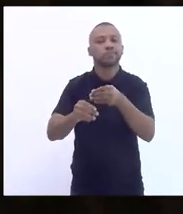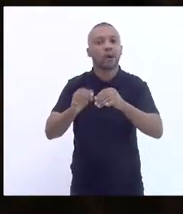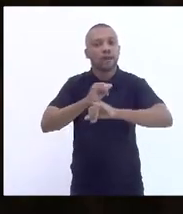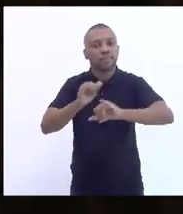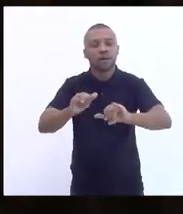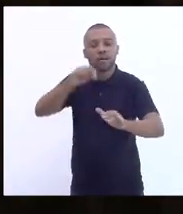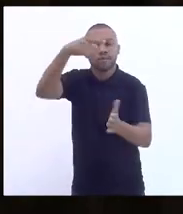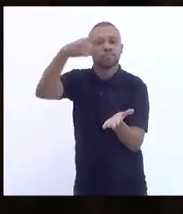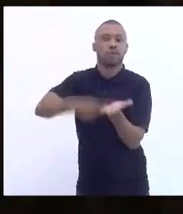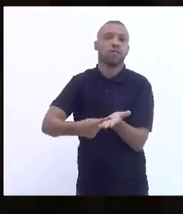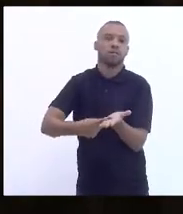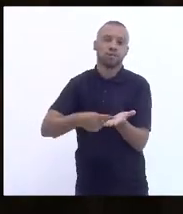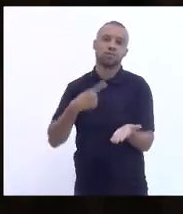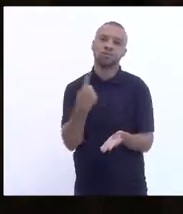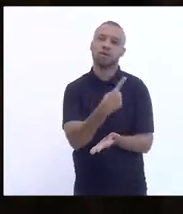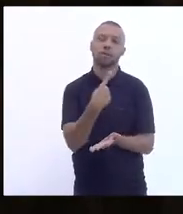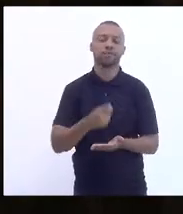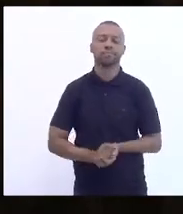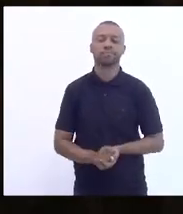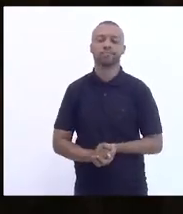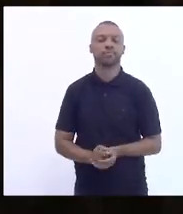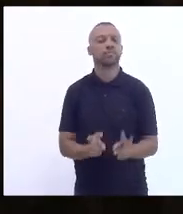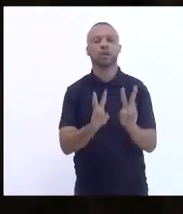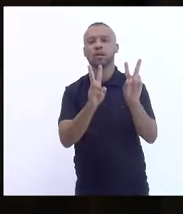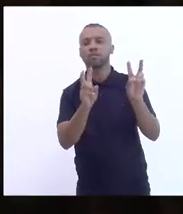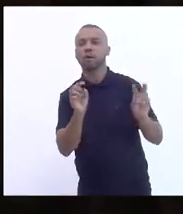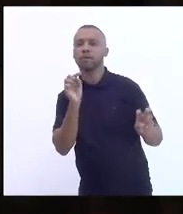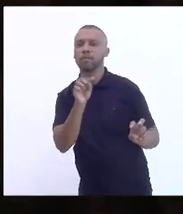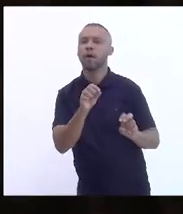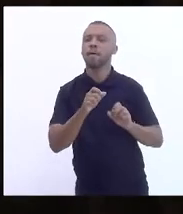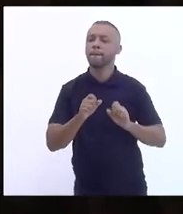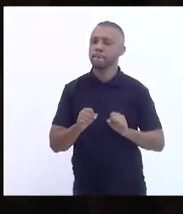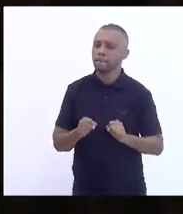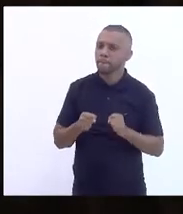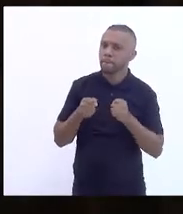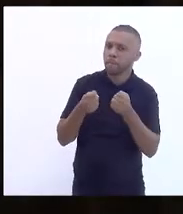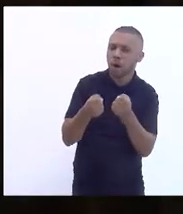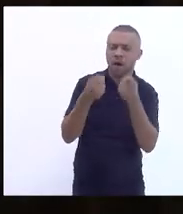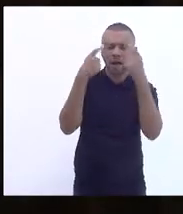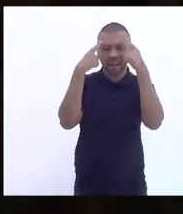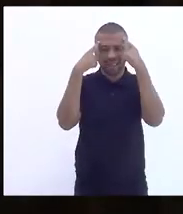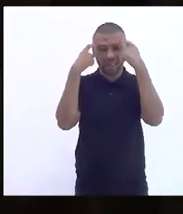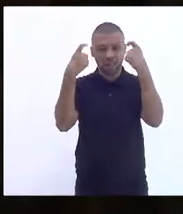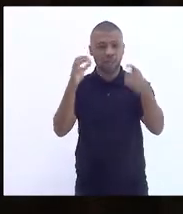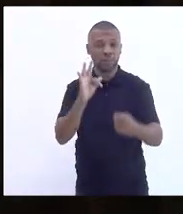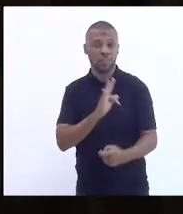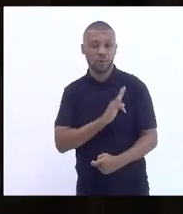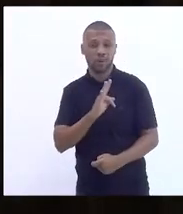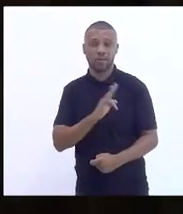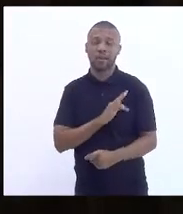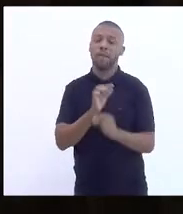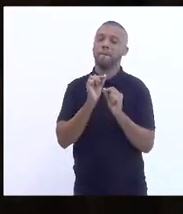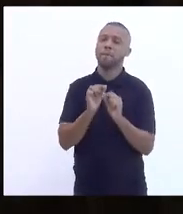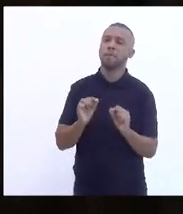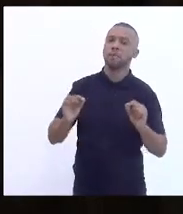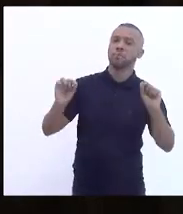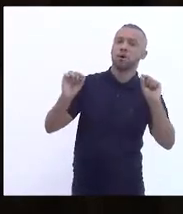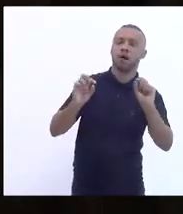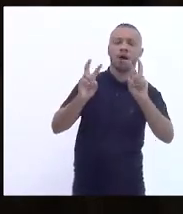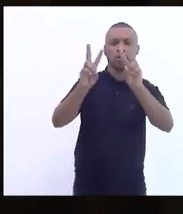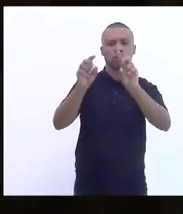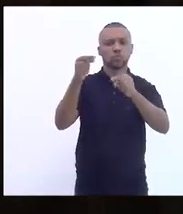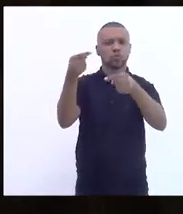compromisso a pauta em relação ao enfrentamento e o combate da violência policial é uma pauta muito